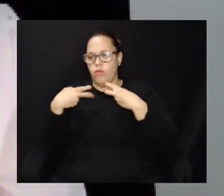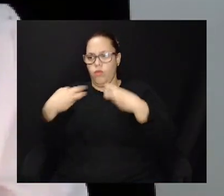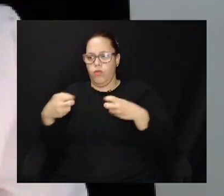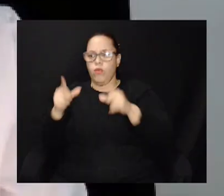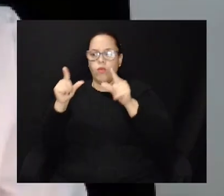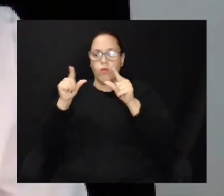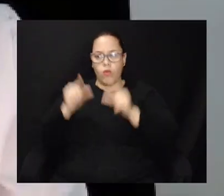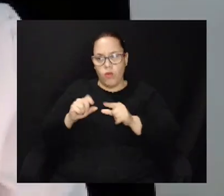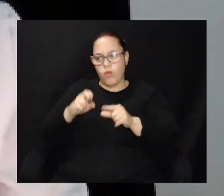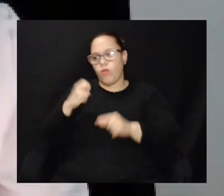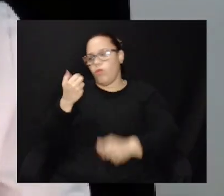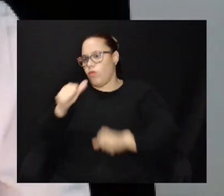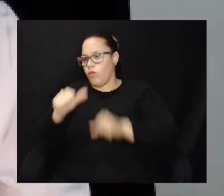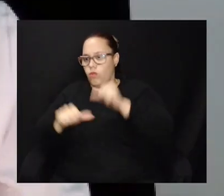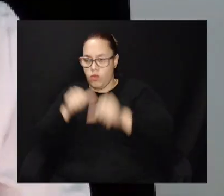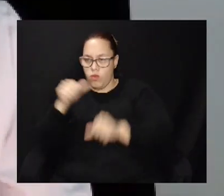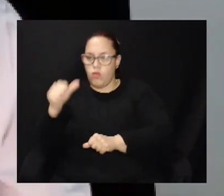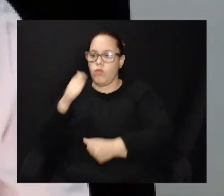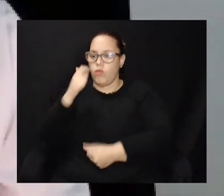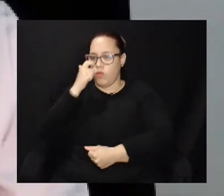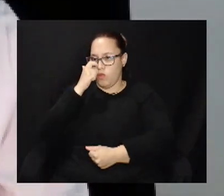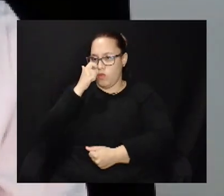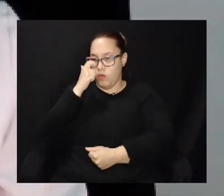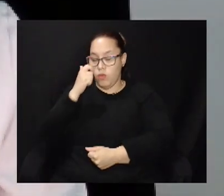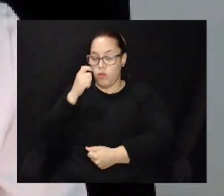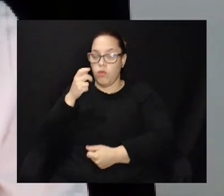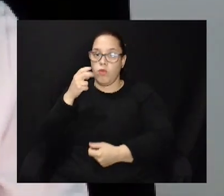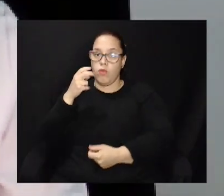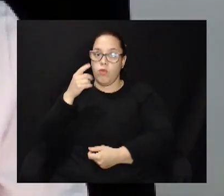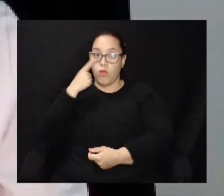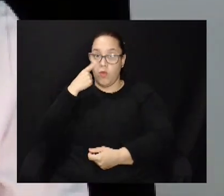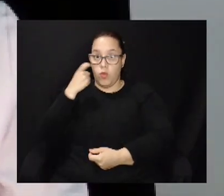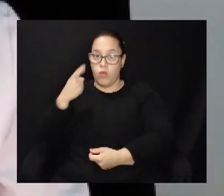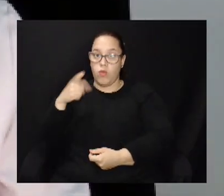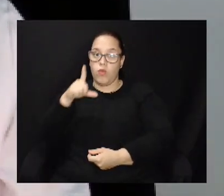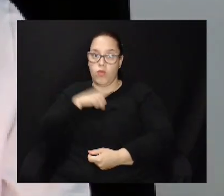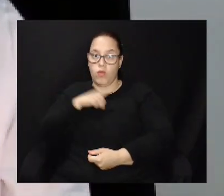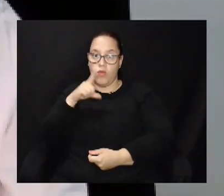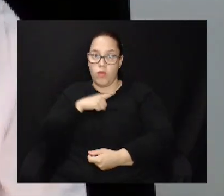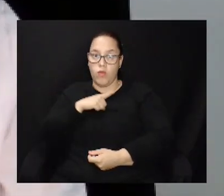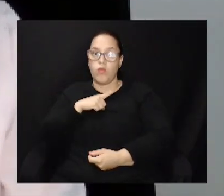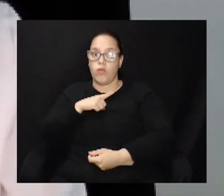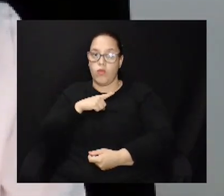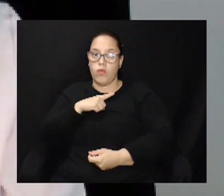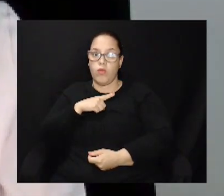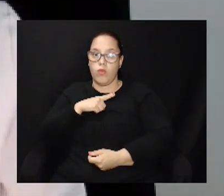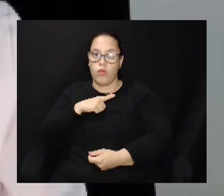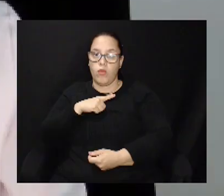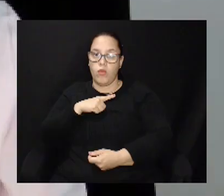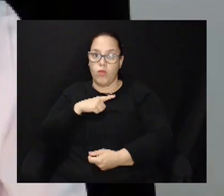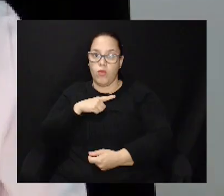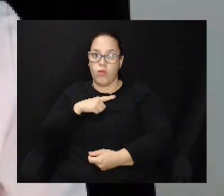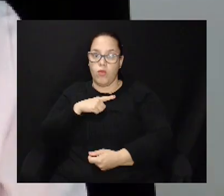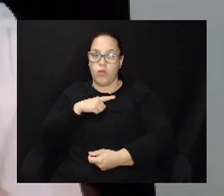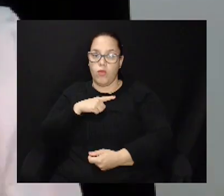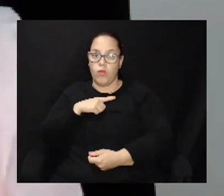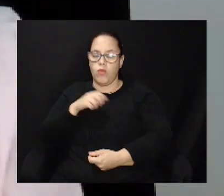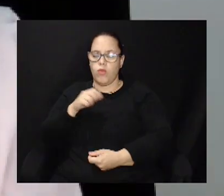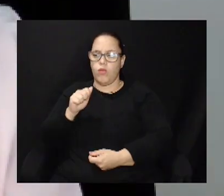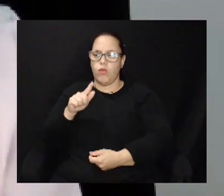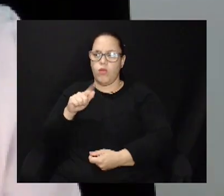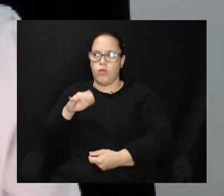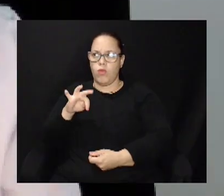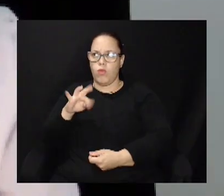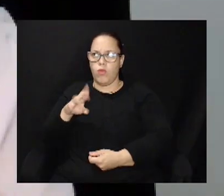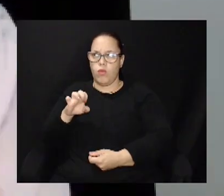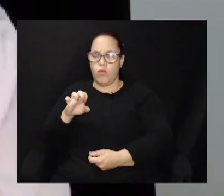outras opções no mercado. Isso é interessante, porque hoje em dia temos bastante essa questão, né, dos adoçantes que são usados, que a gente consegue ter